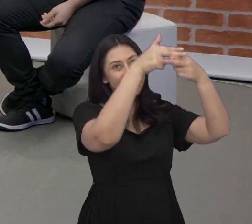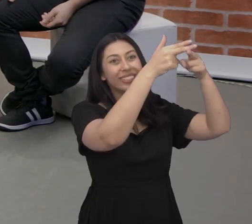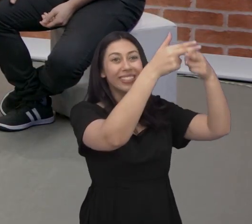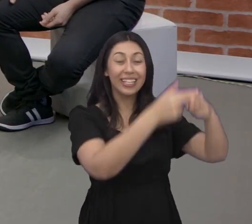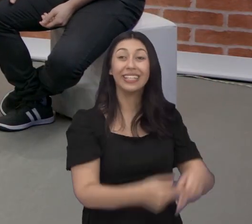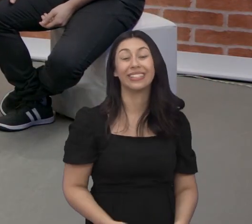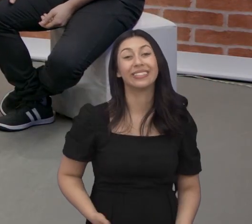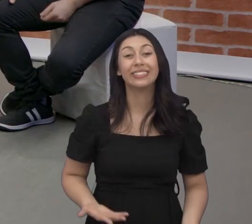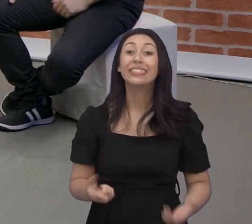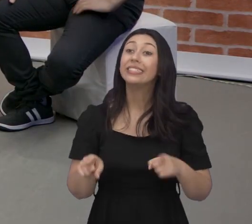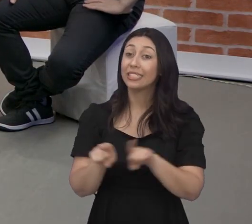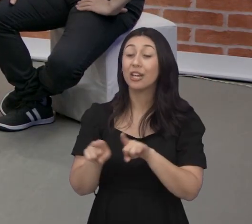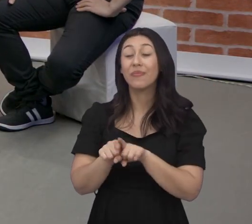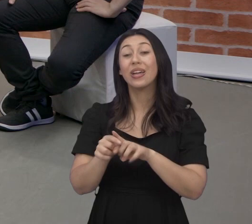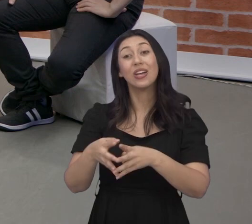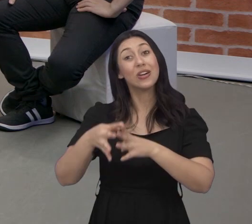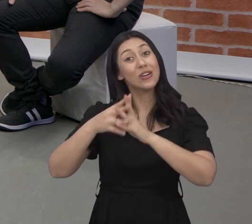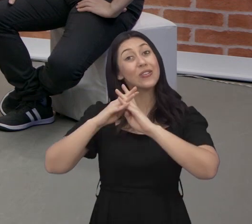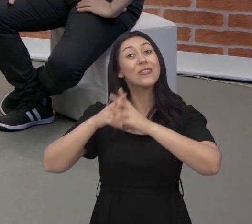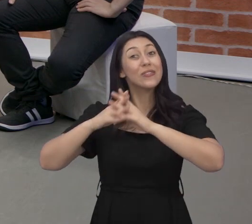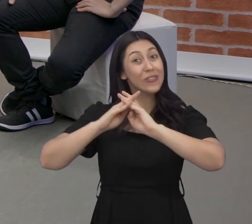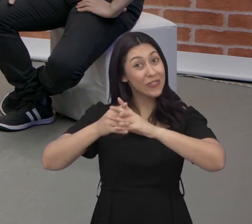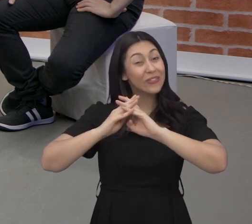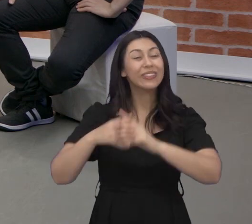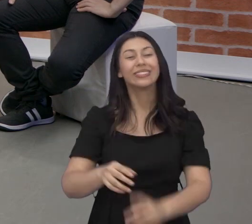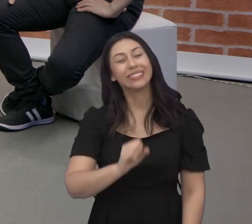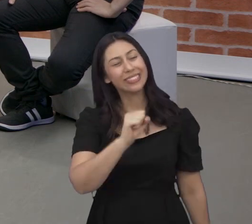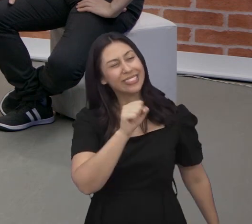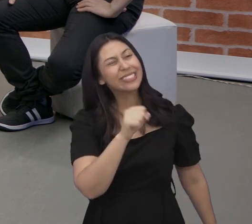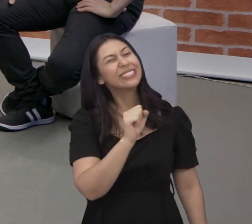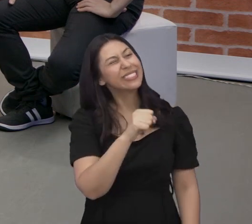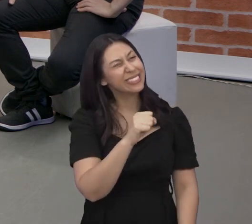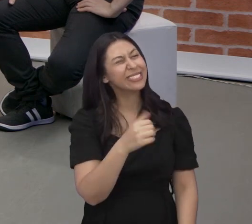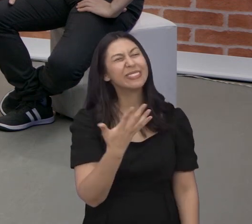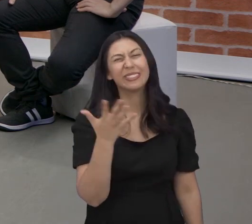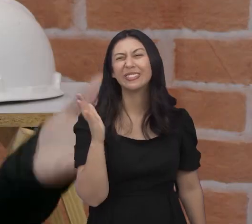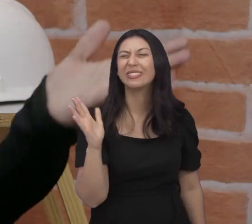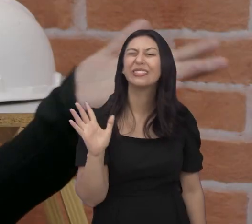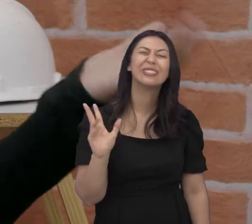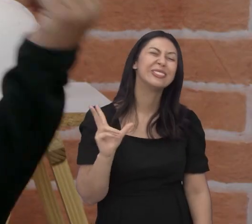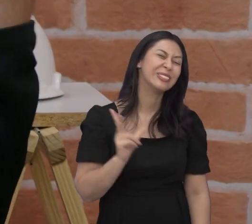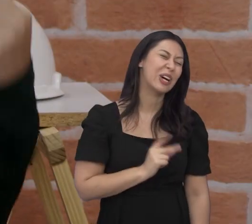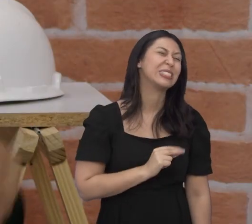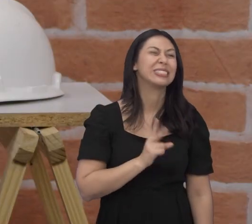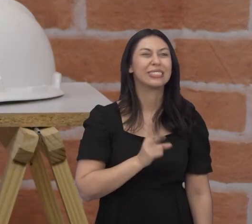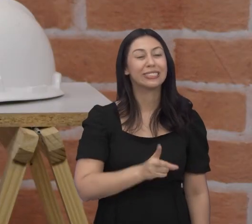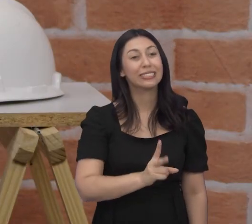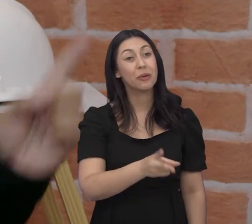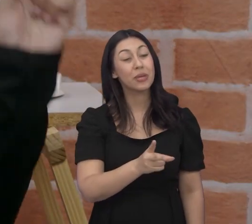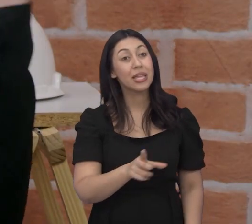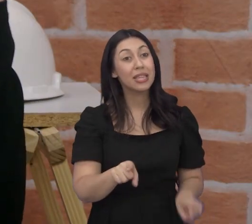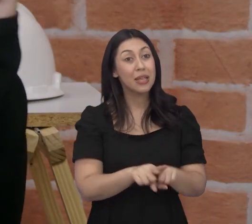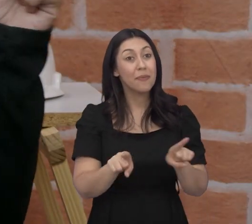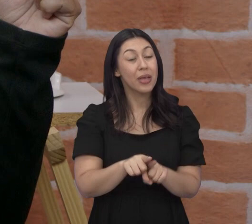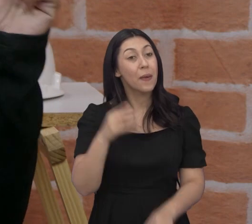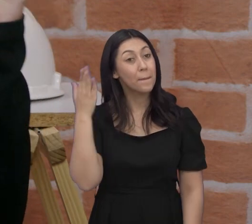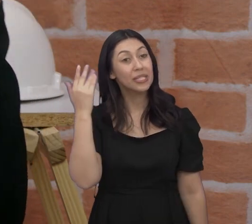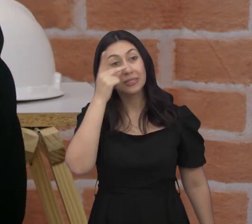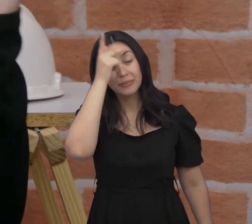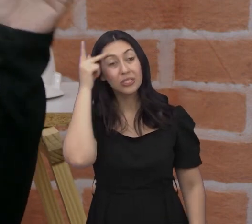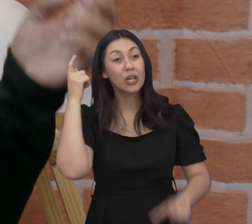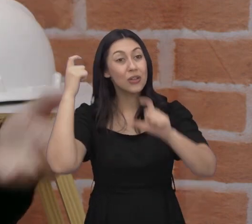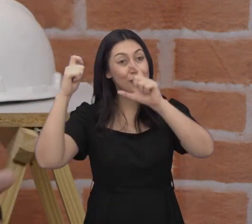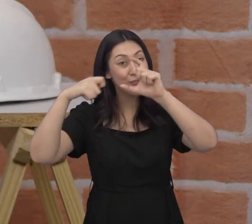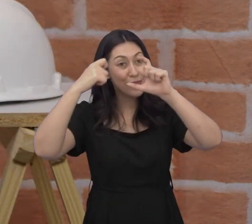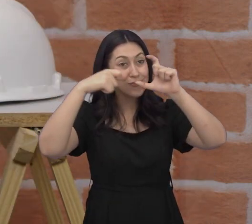outra discussão. E vai confundir muita gente, então. Isso, confunde. Lixo espacial confunde muito. Até esses dias atrás, um monte de gente